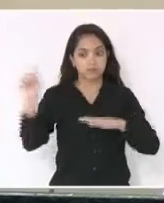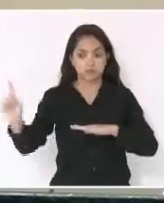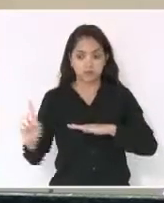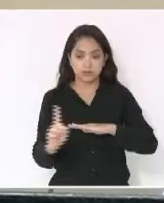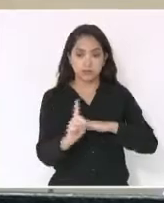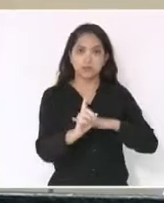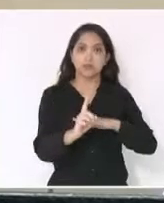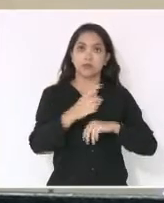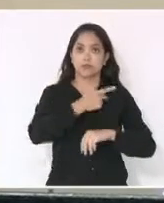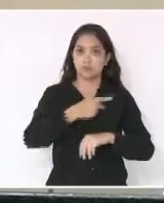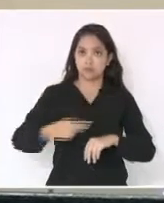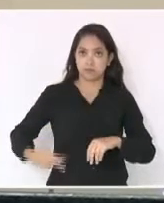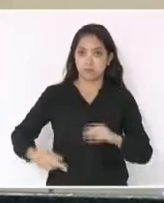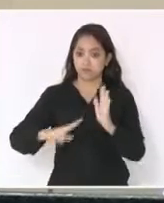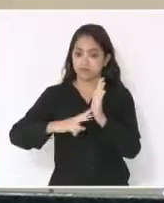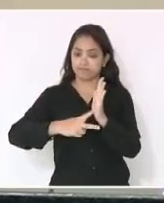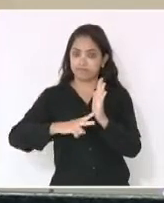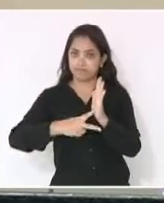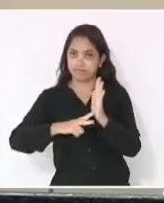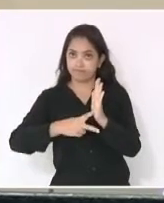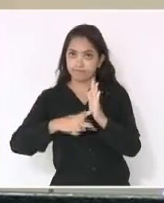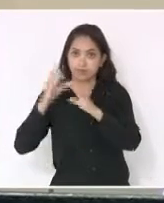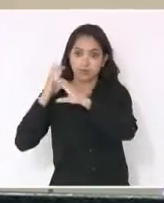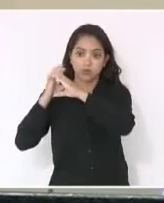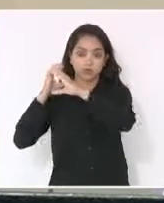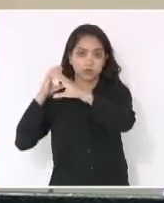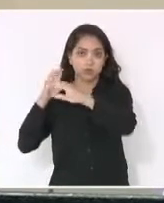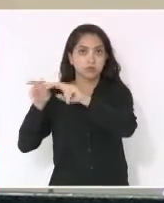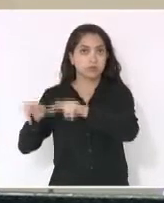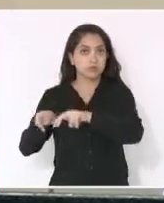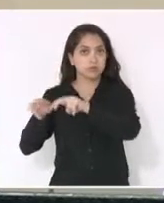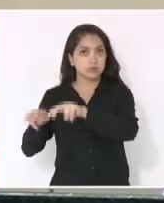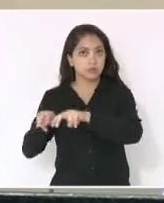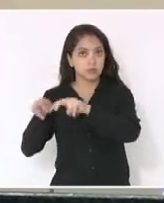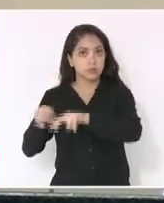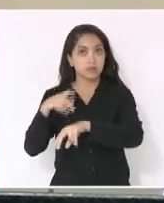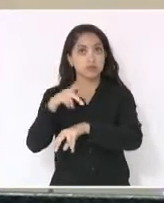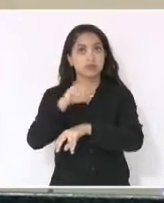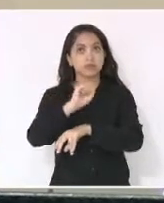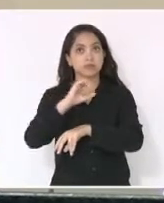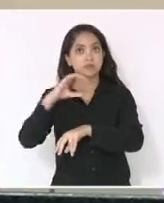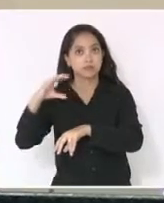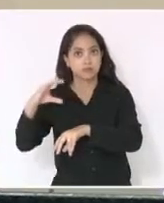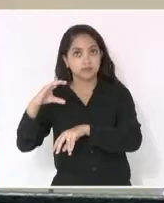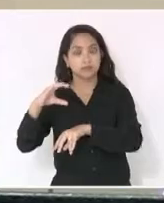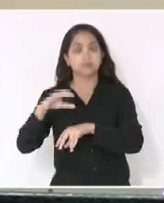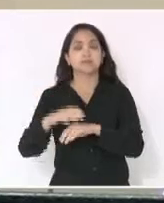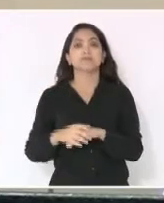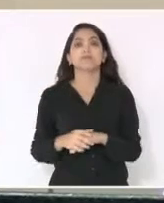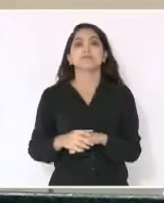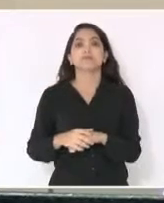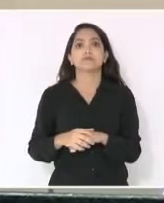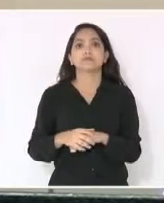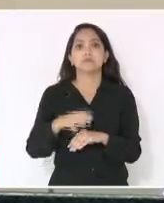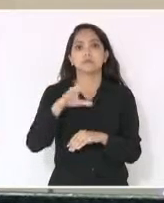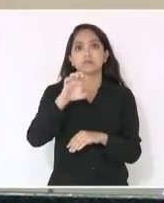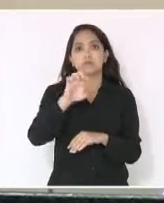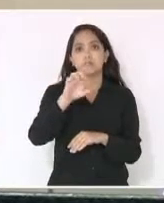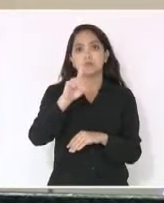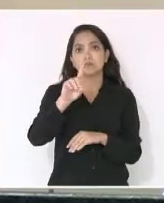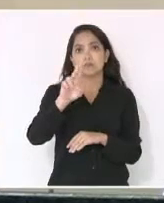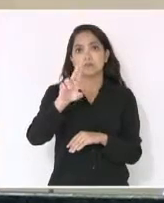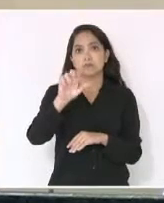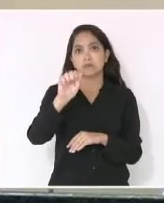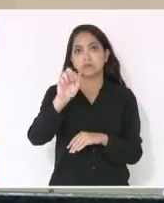presidente do sindicato dos engenheiros agrônomos de santa catarina siagro senhor eduardo medeiros